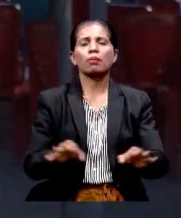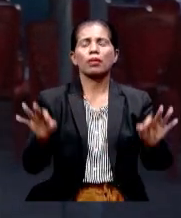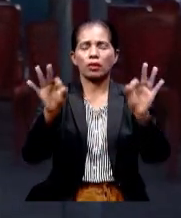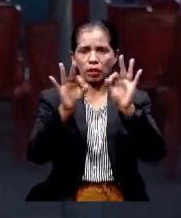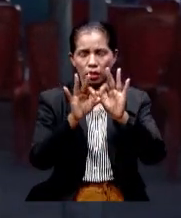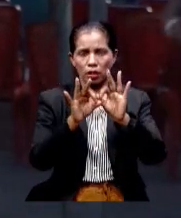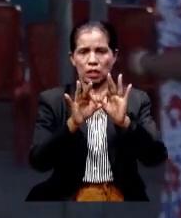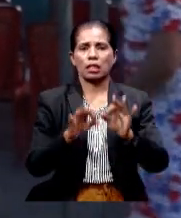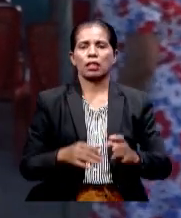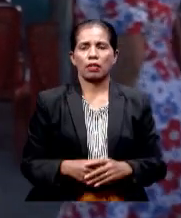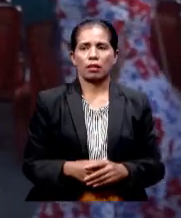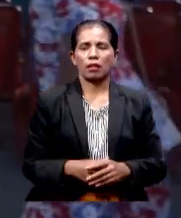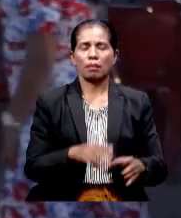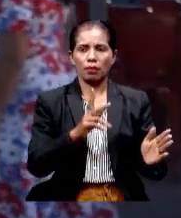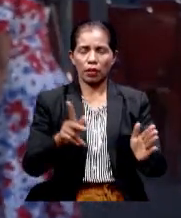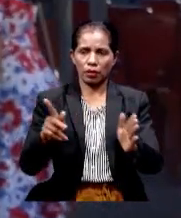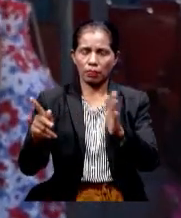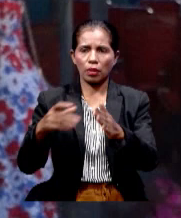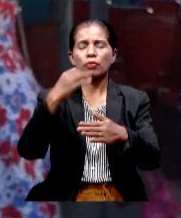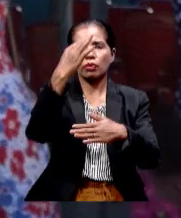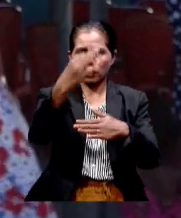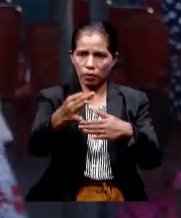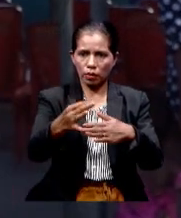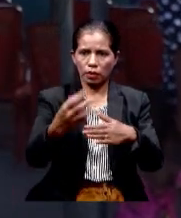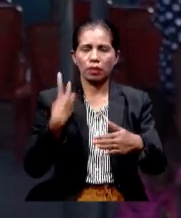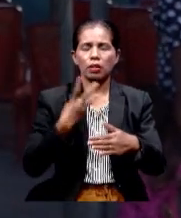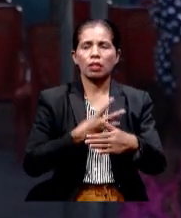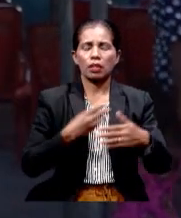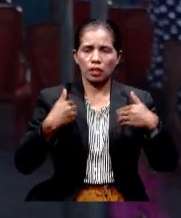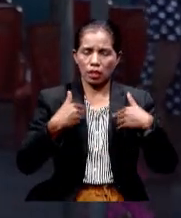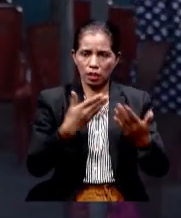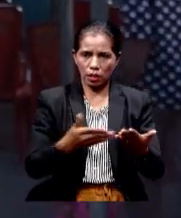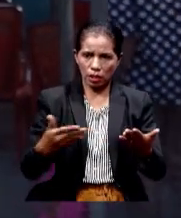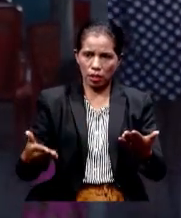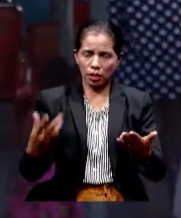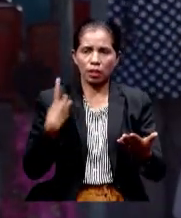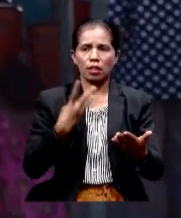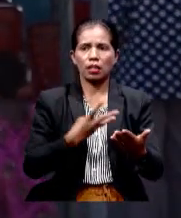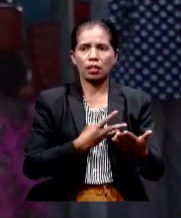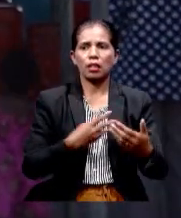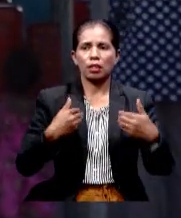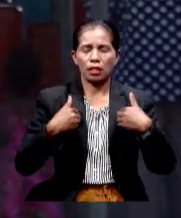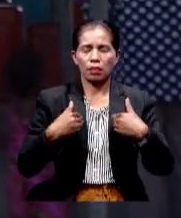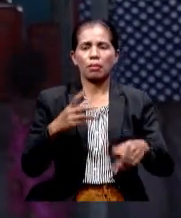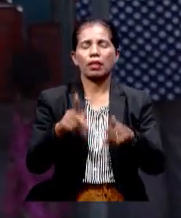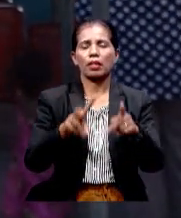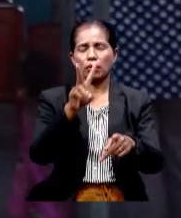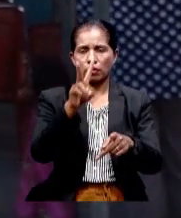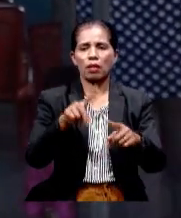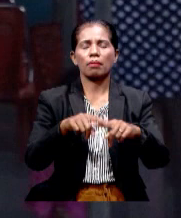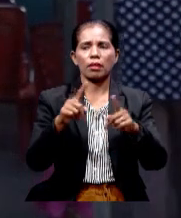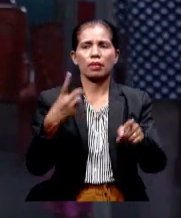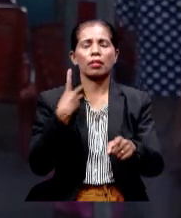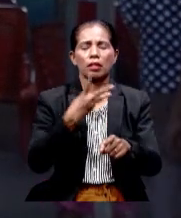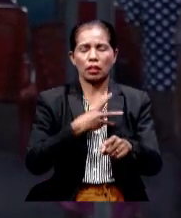nenhum plano, vai hoje mais. E tem equipamentos, e tem mesmo recursos, foi uma que na rua. Mas bem, e tá a